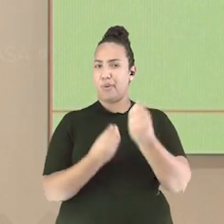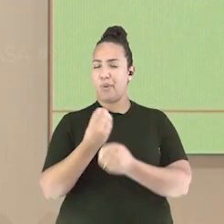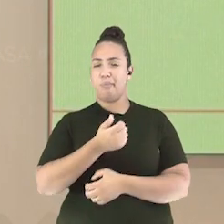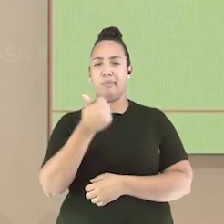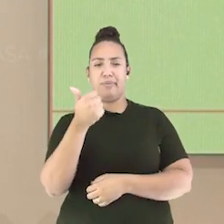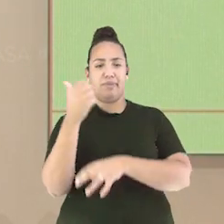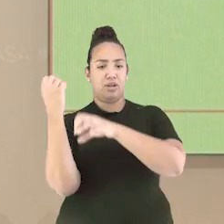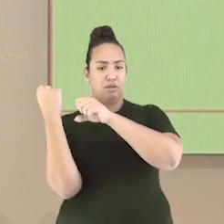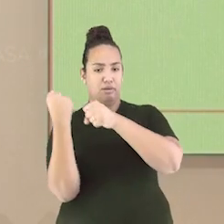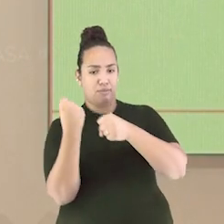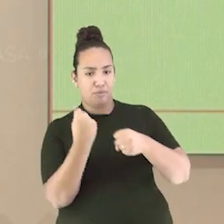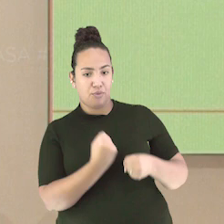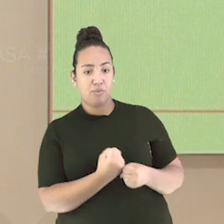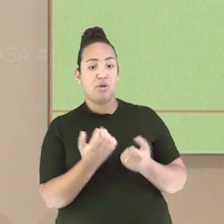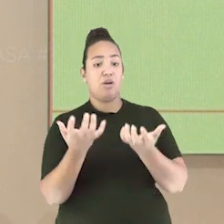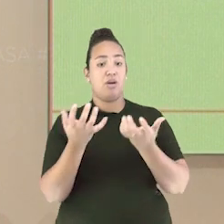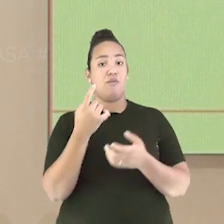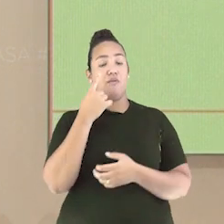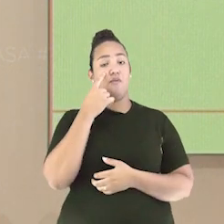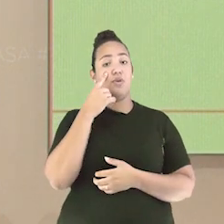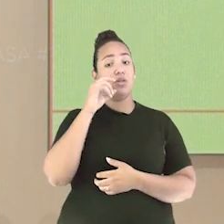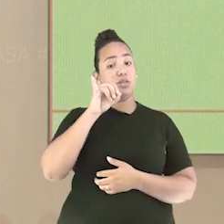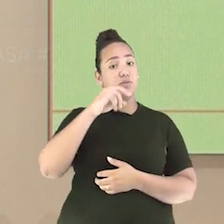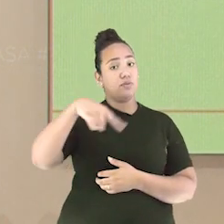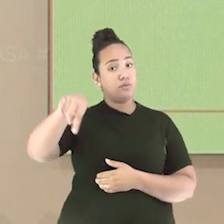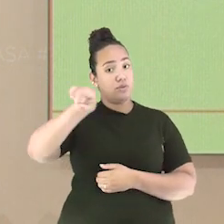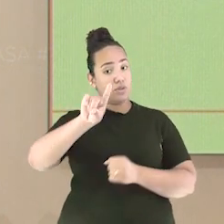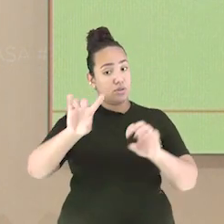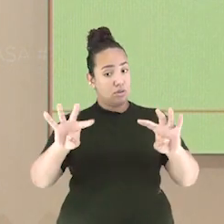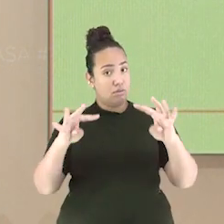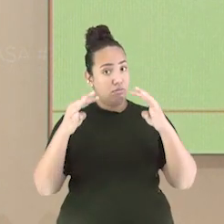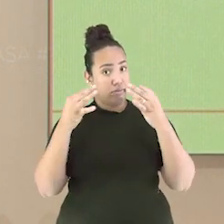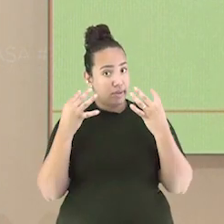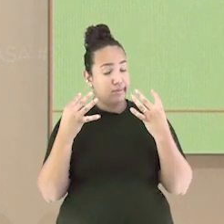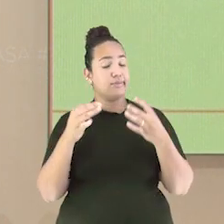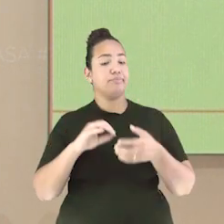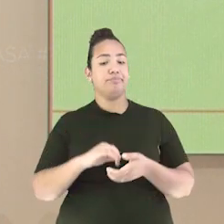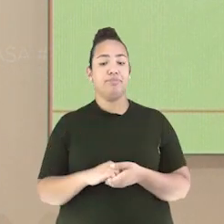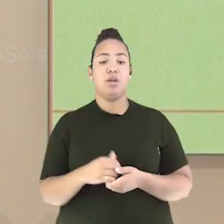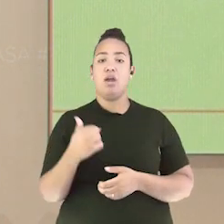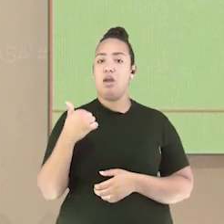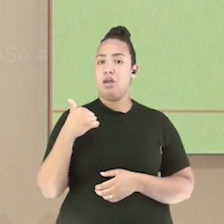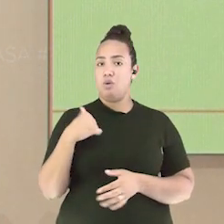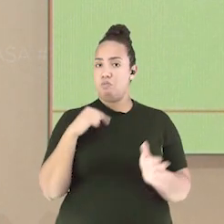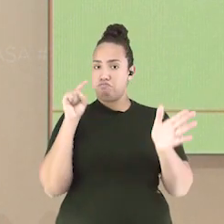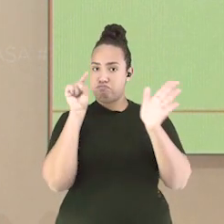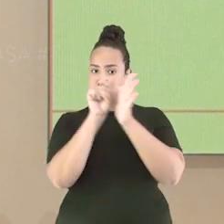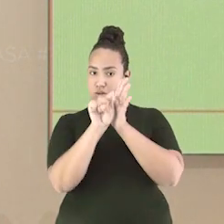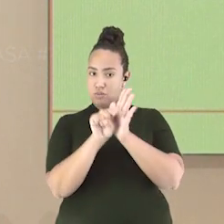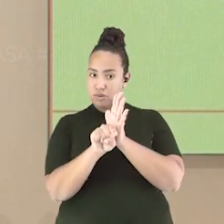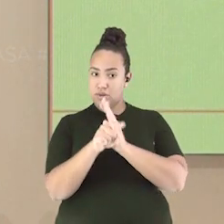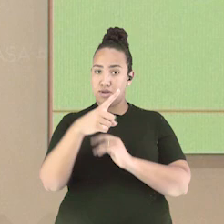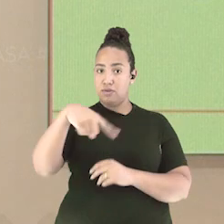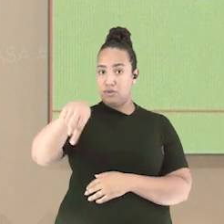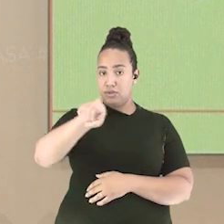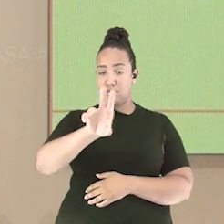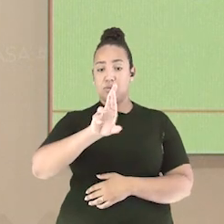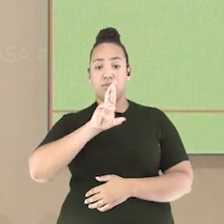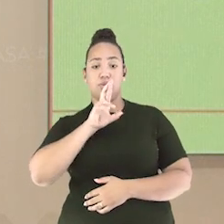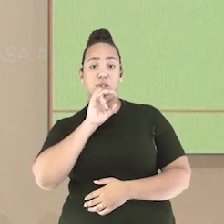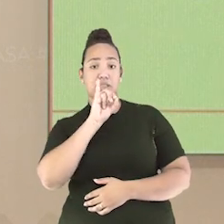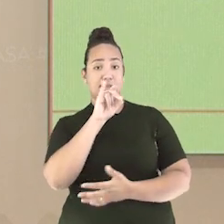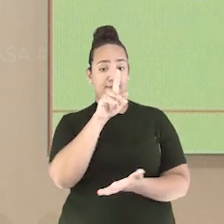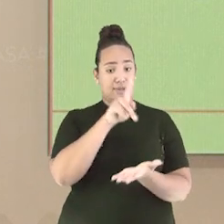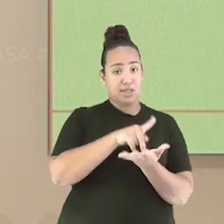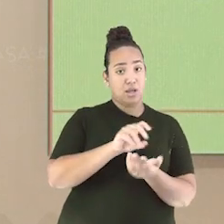primeira república e o que foi a República Oligárquica, eu quero ver quem prestou atenção na nossa aula. Eu vou fazer algumas perguntas